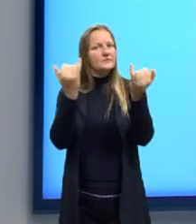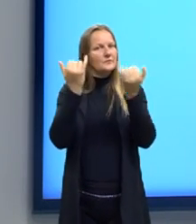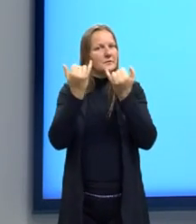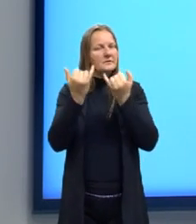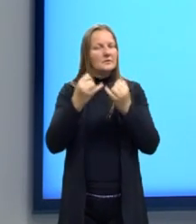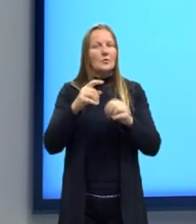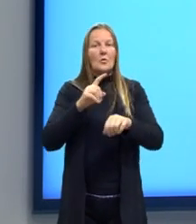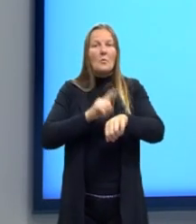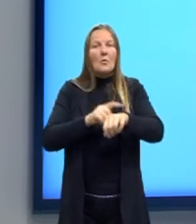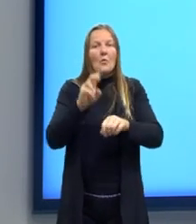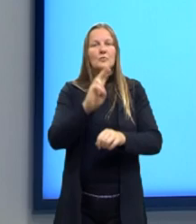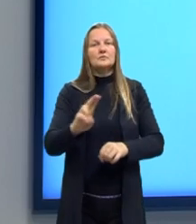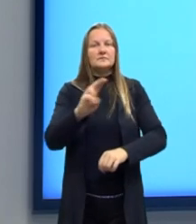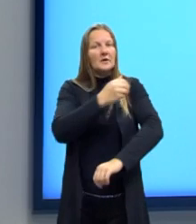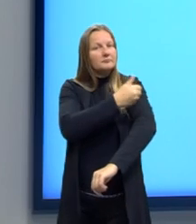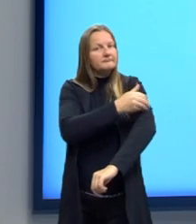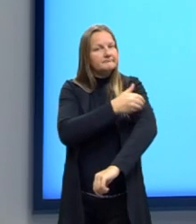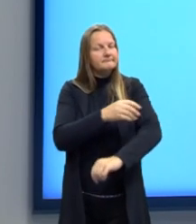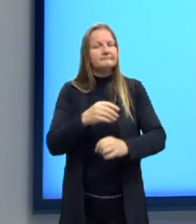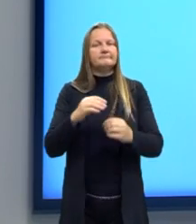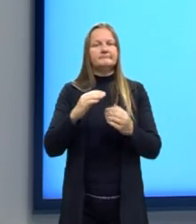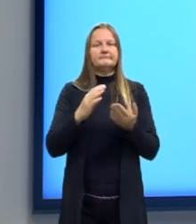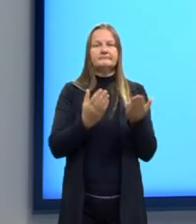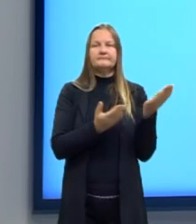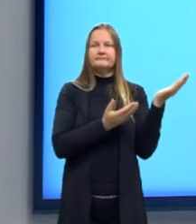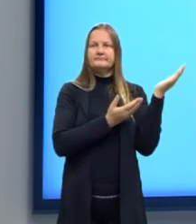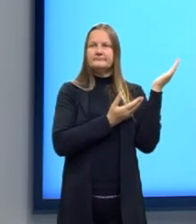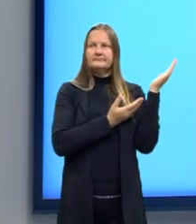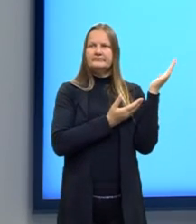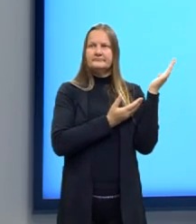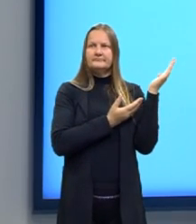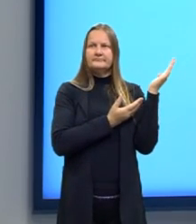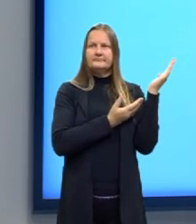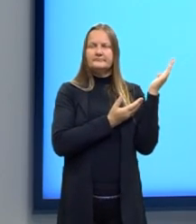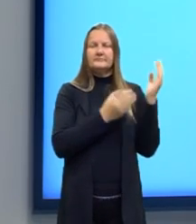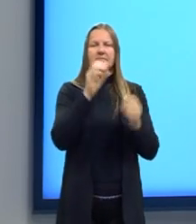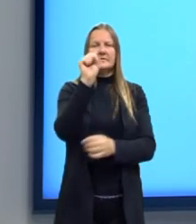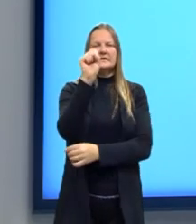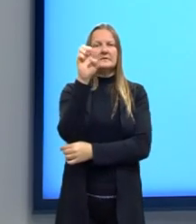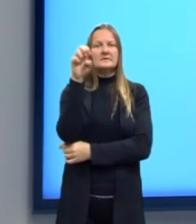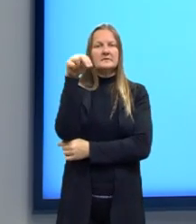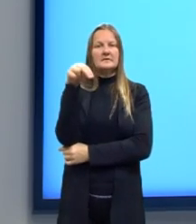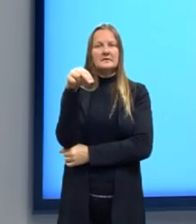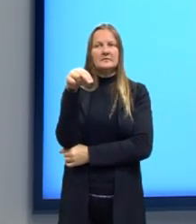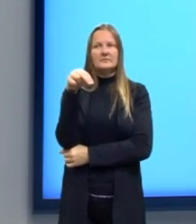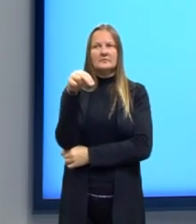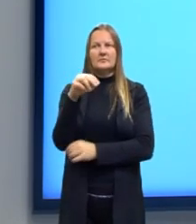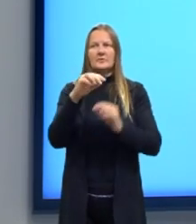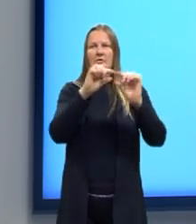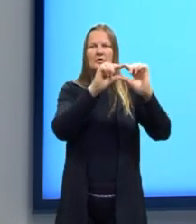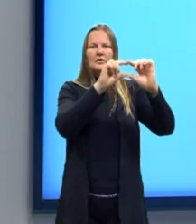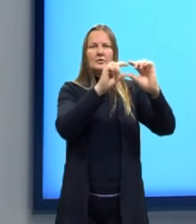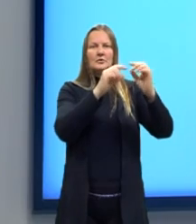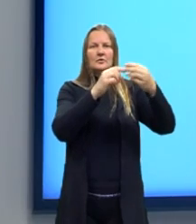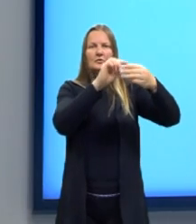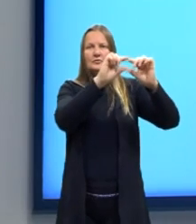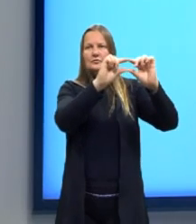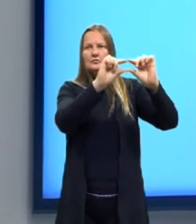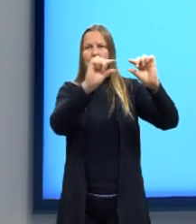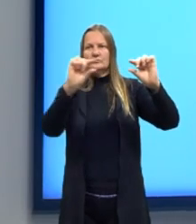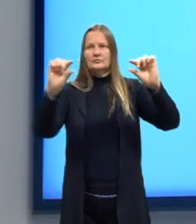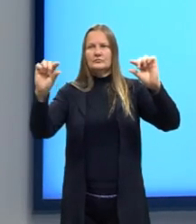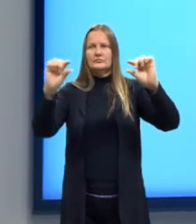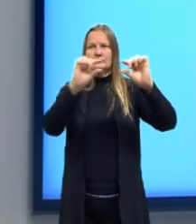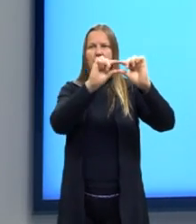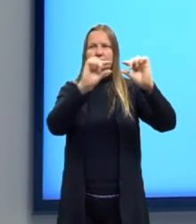em qualquer situação nesse caso como nós buscamos seno nós vamos olhar na linha do seno na tabela